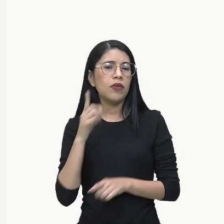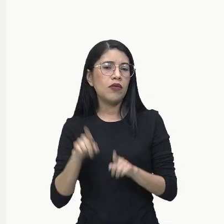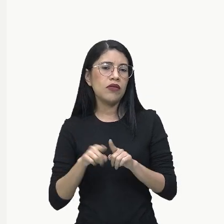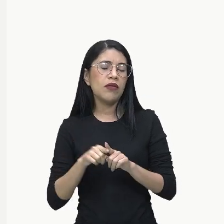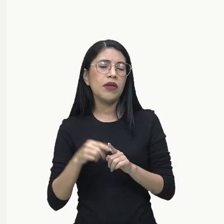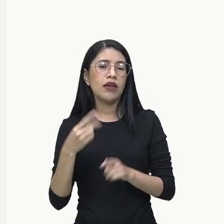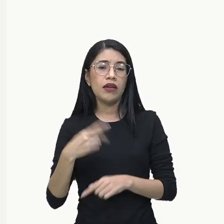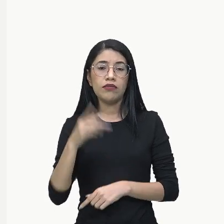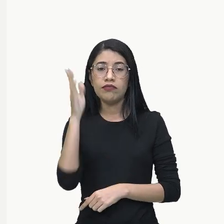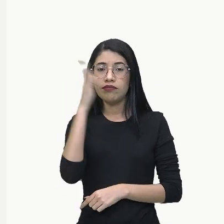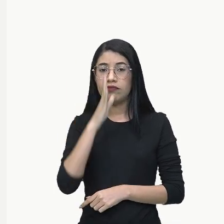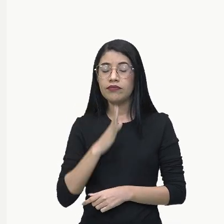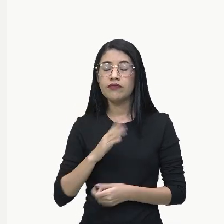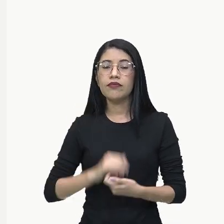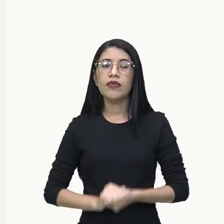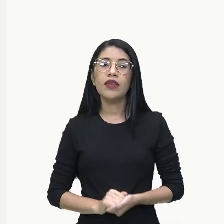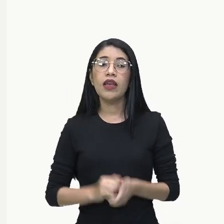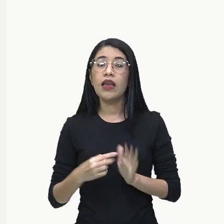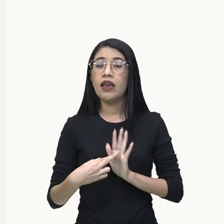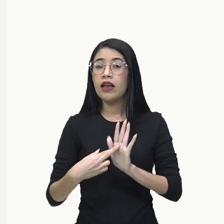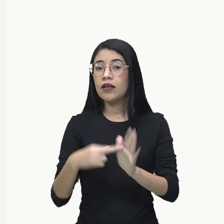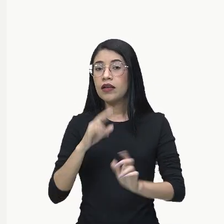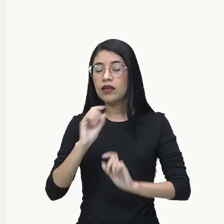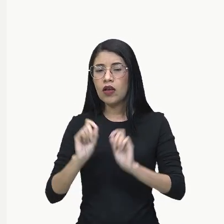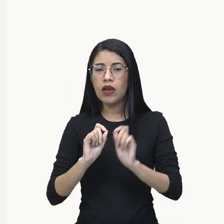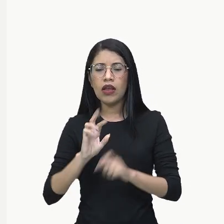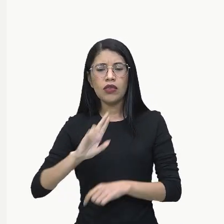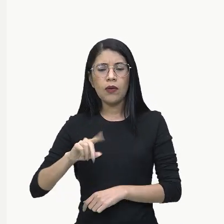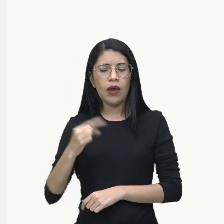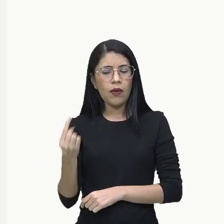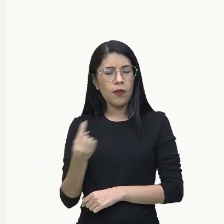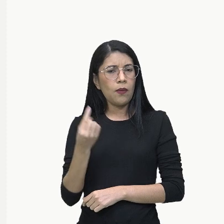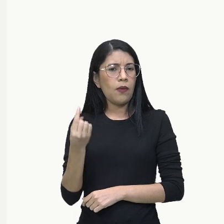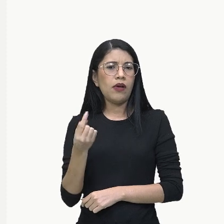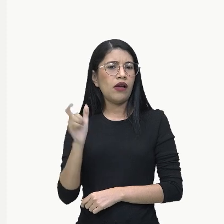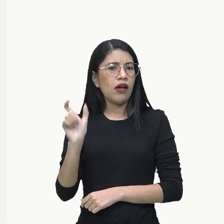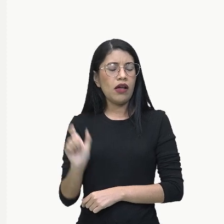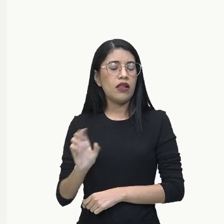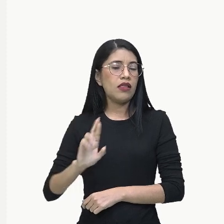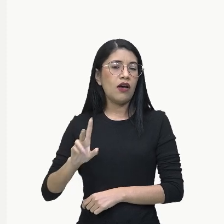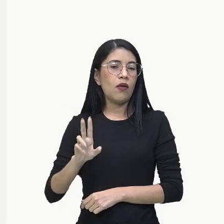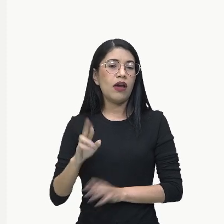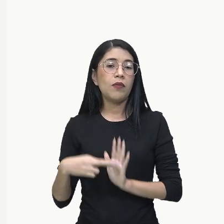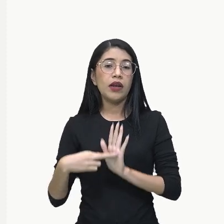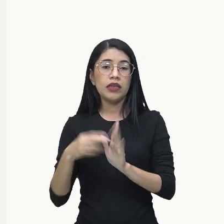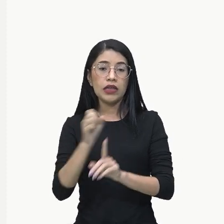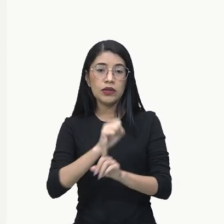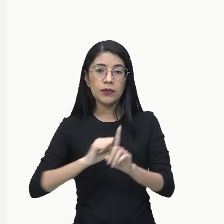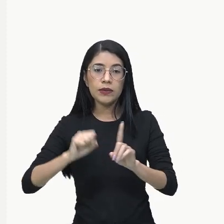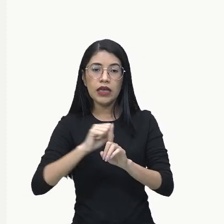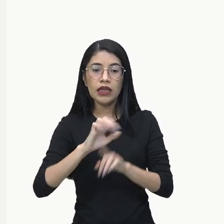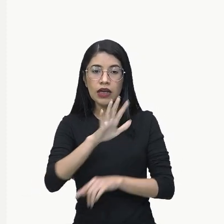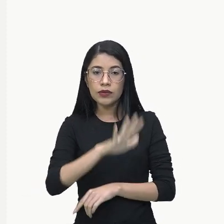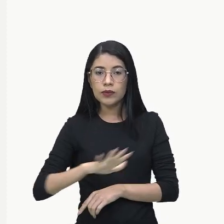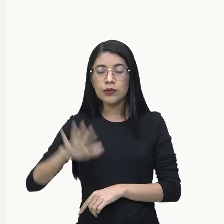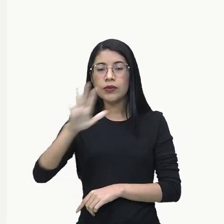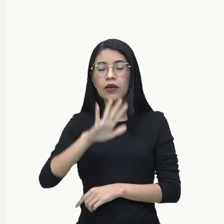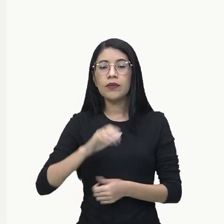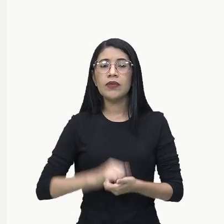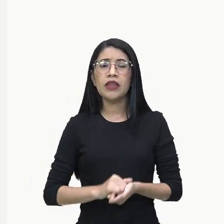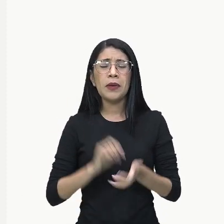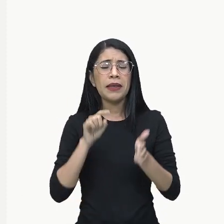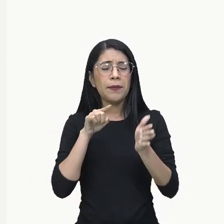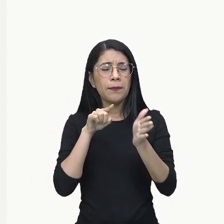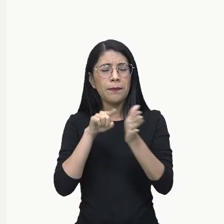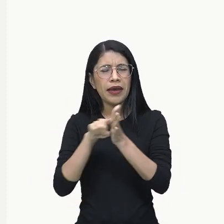sociedade brasileira e que aqui representa não o indivíduo, mas toda a sociedade. E quando ele se questiona ao longo de